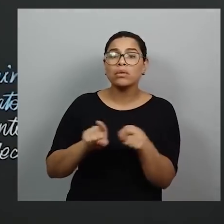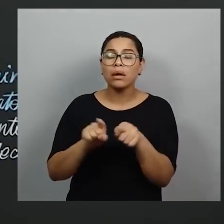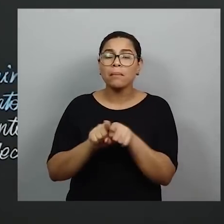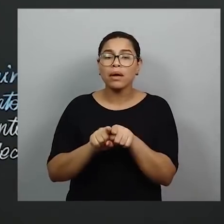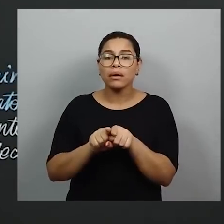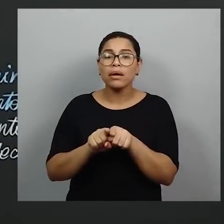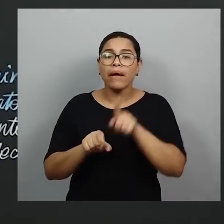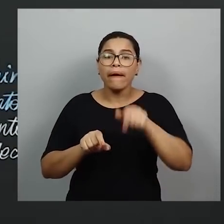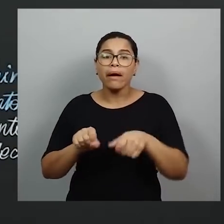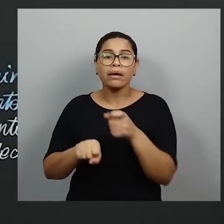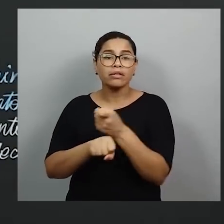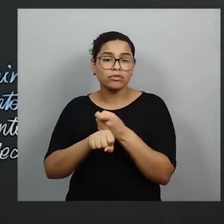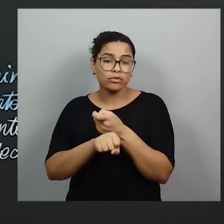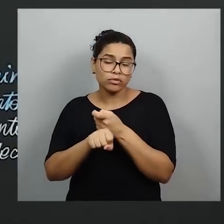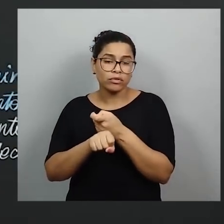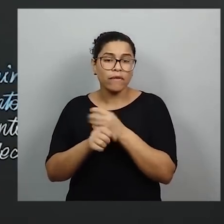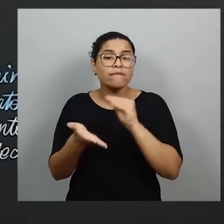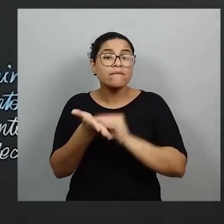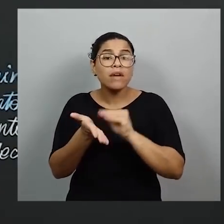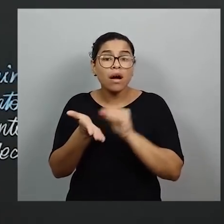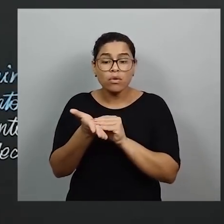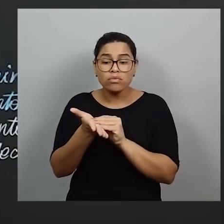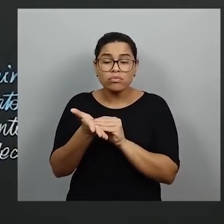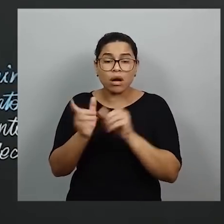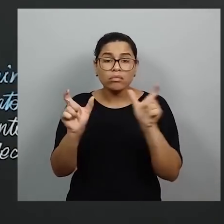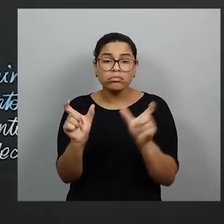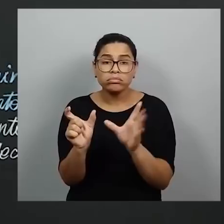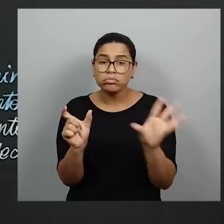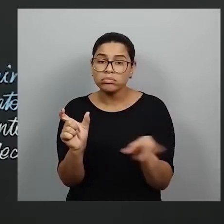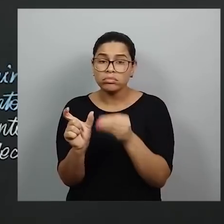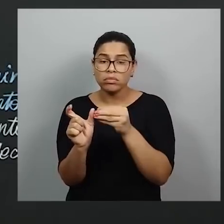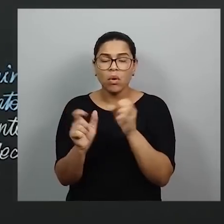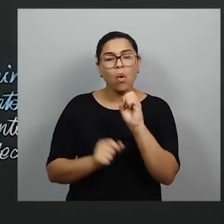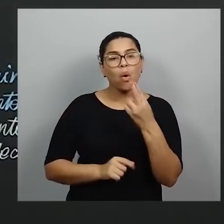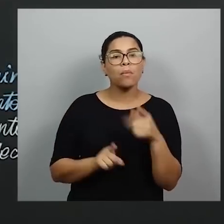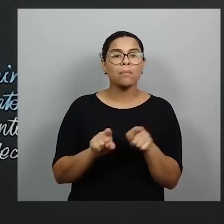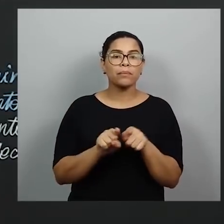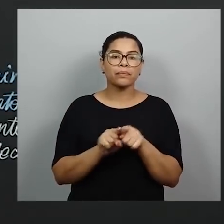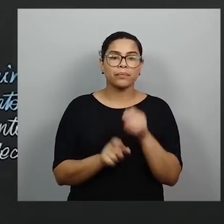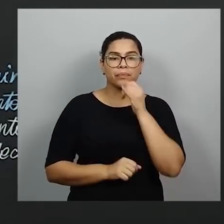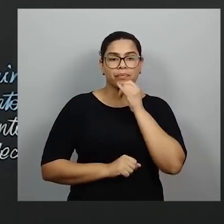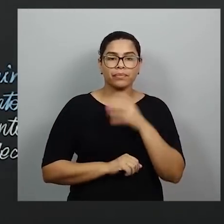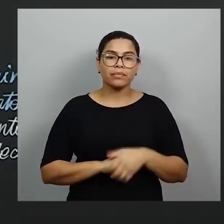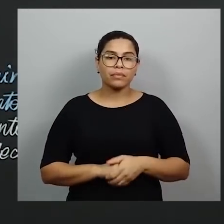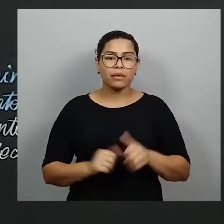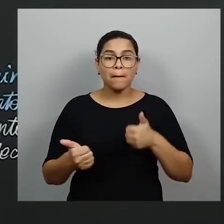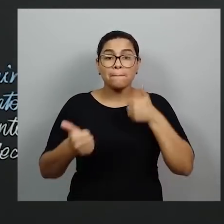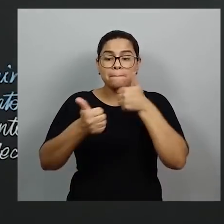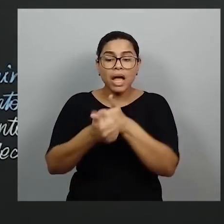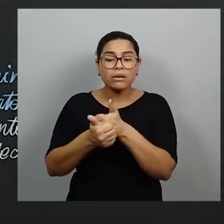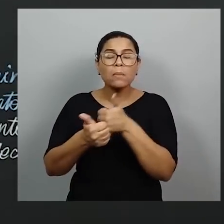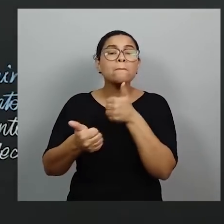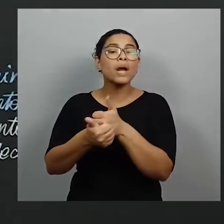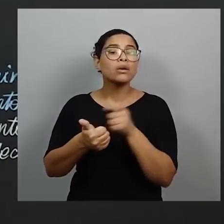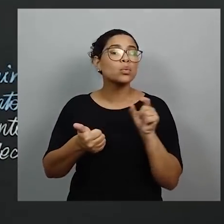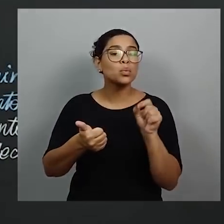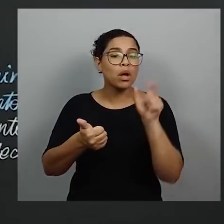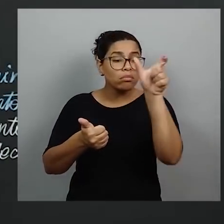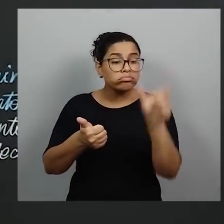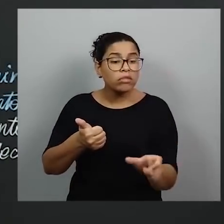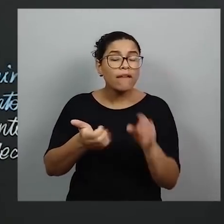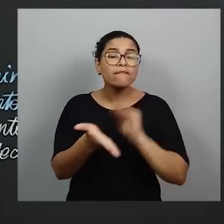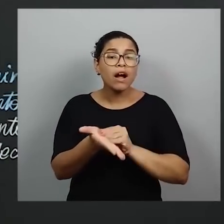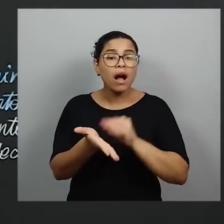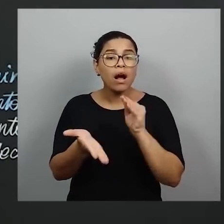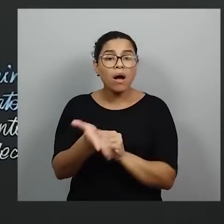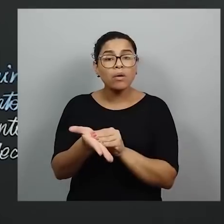complemento. Ou quando você está escrevendo e usa um advérbio como perto, perto de alguma coisa, então eu preciso de um complemento